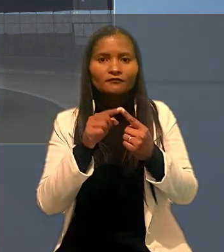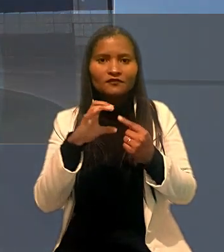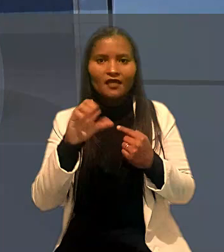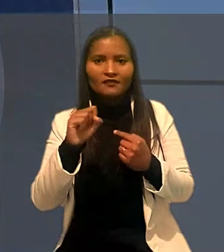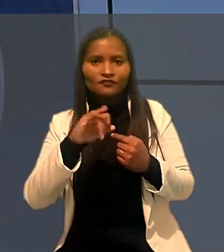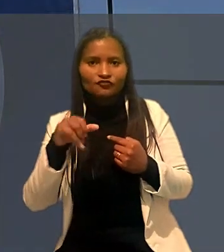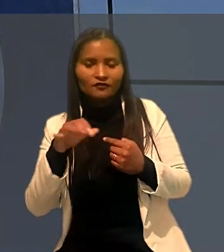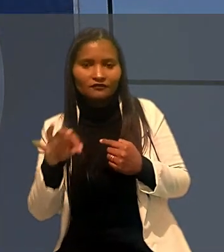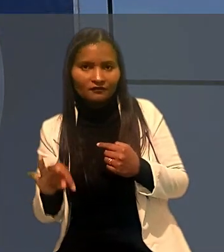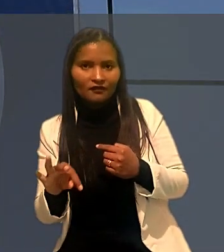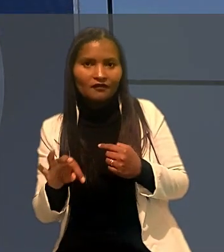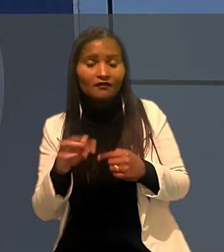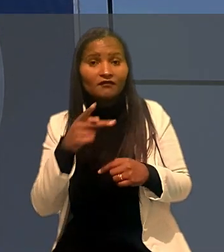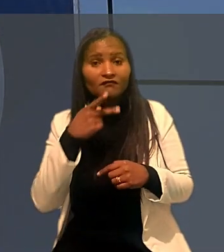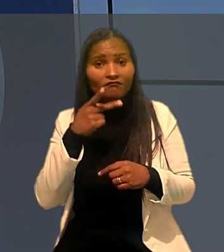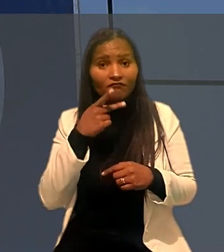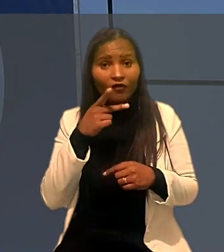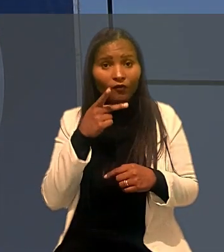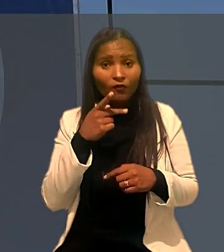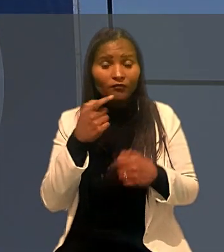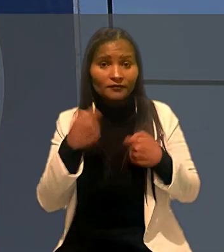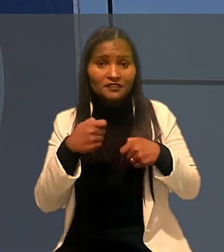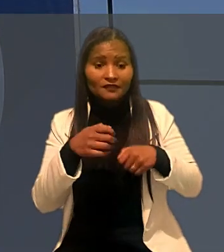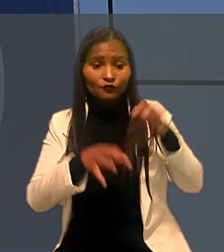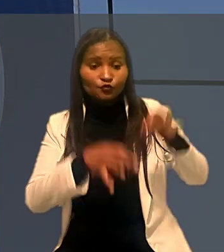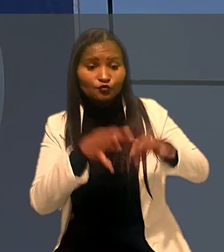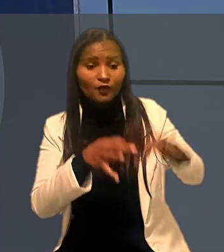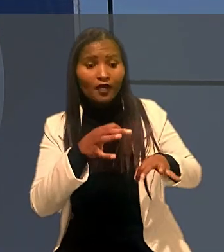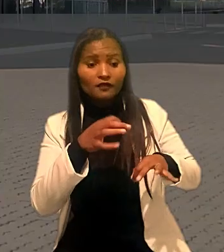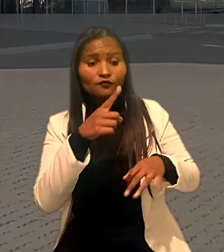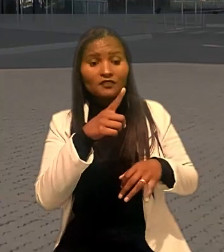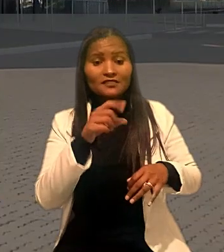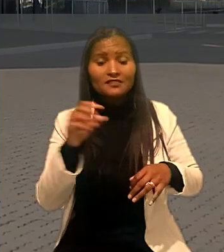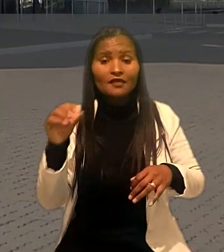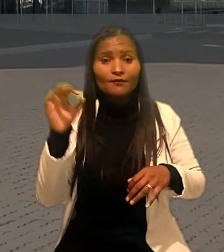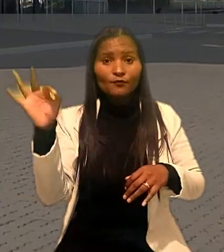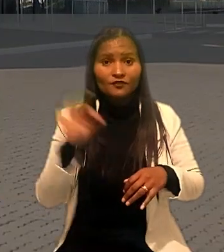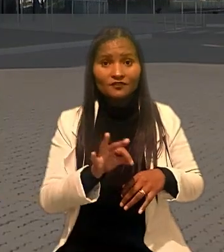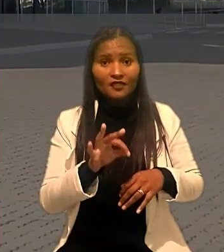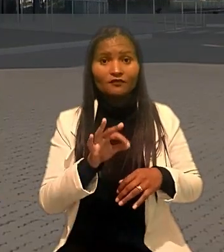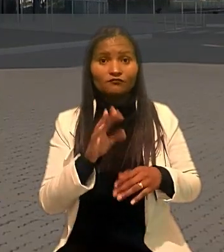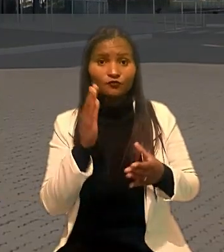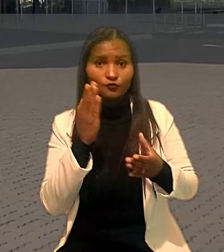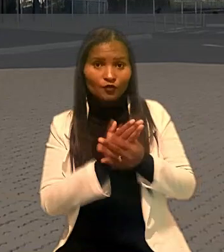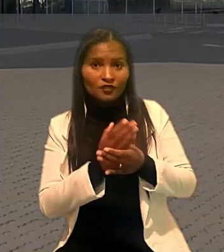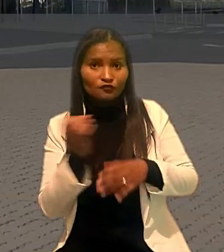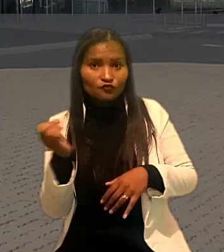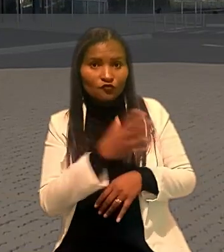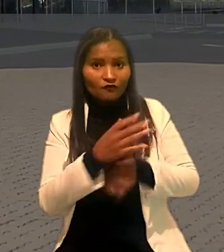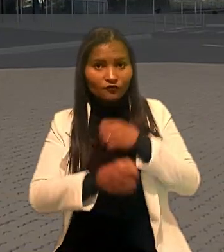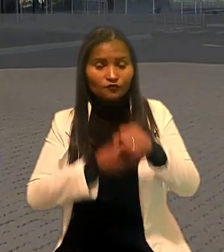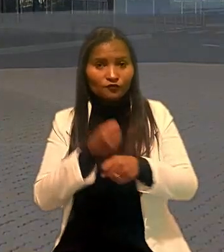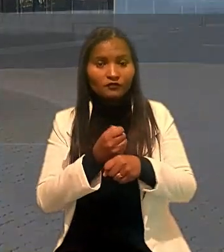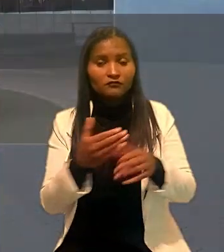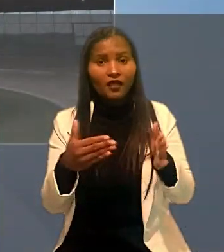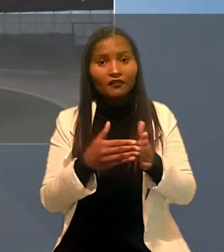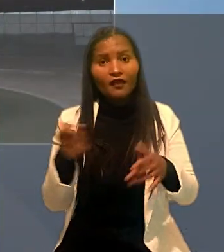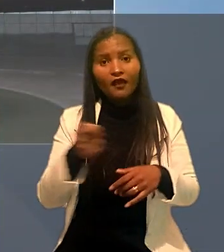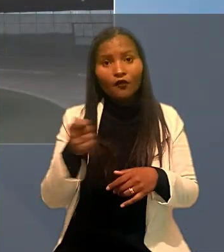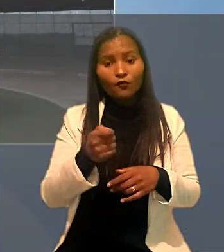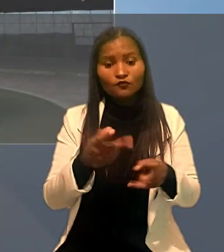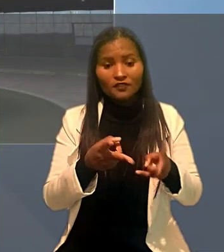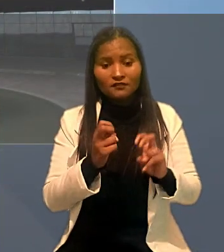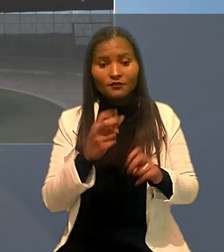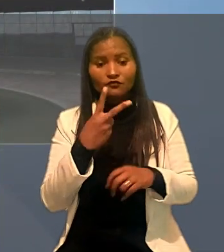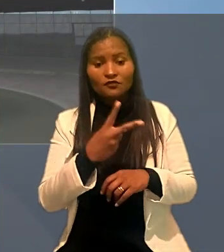meta do Conselho Nacional de Justiça, que estabeleceu que fosse julgado o equivalente a 100% dos casos novos no ano. Até